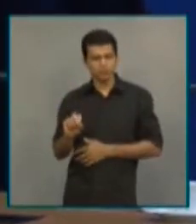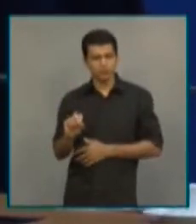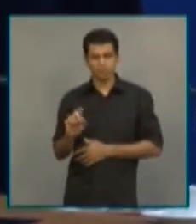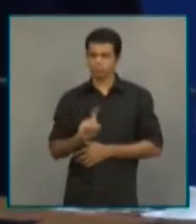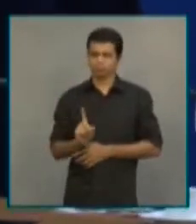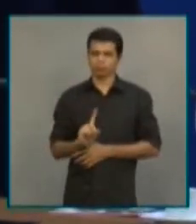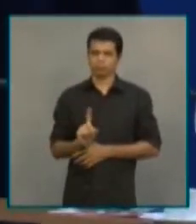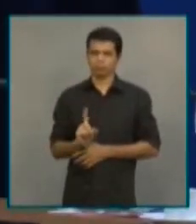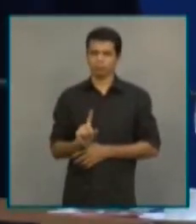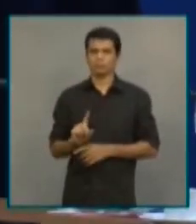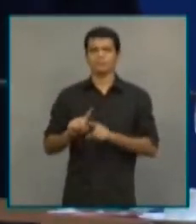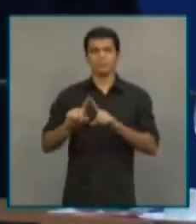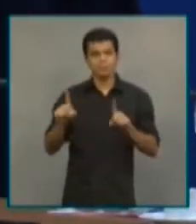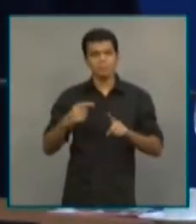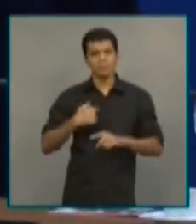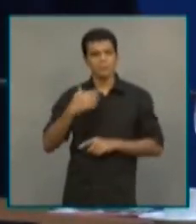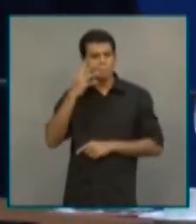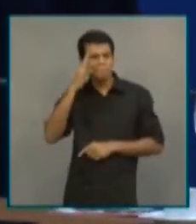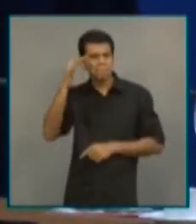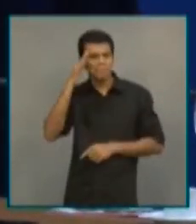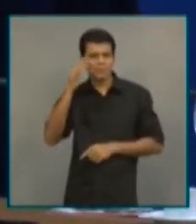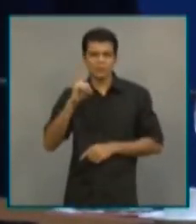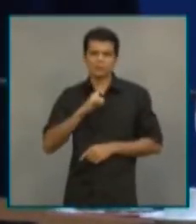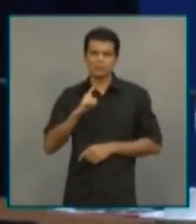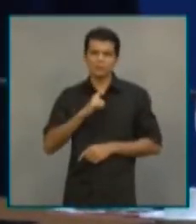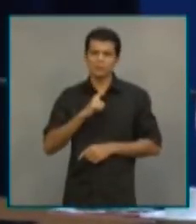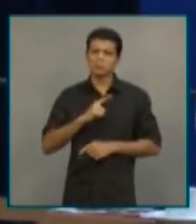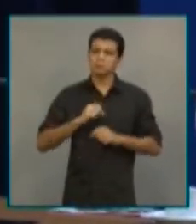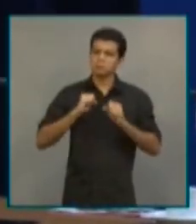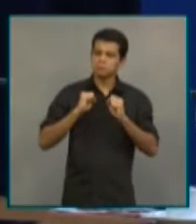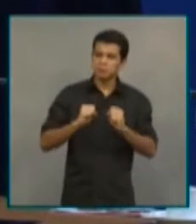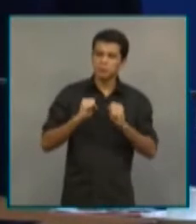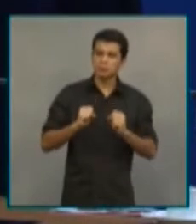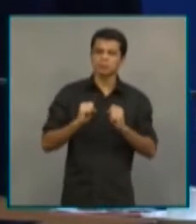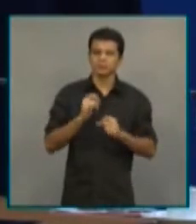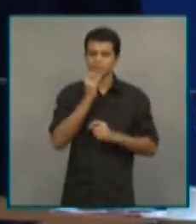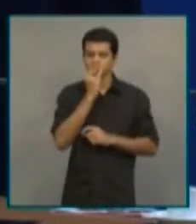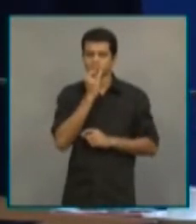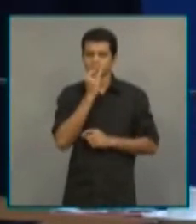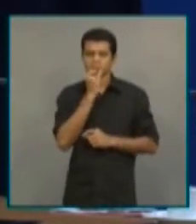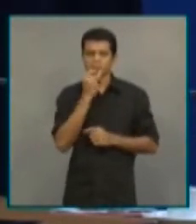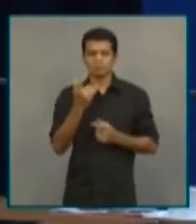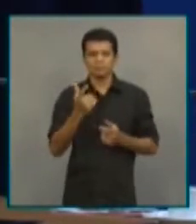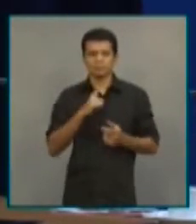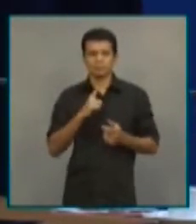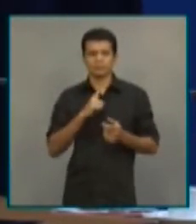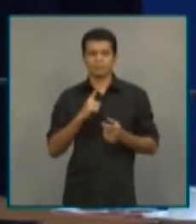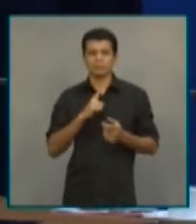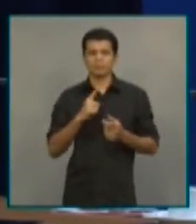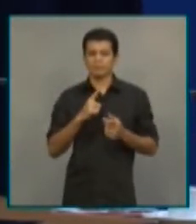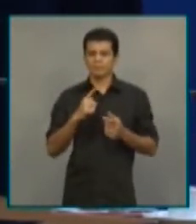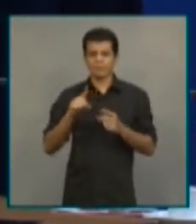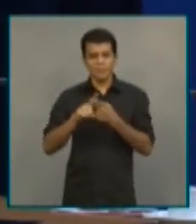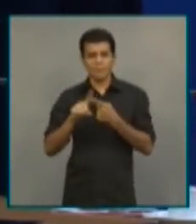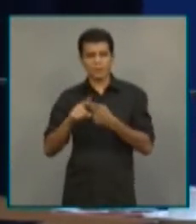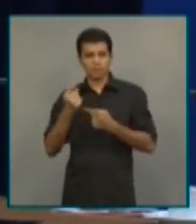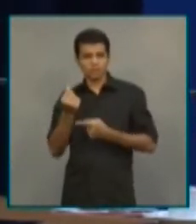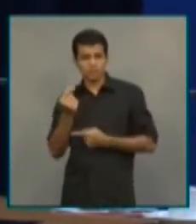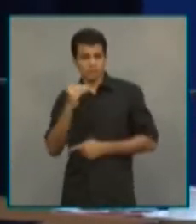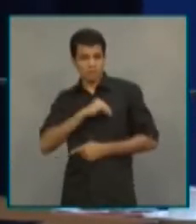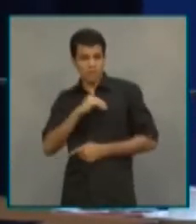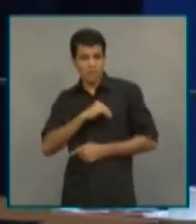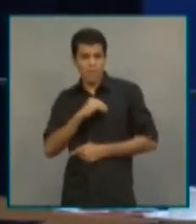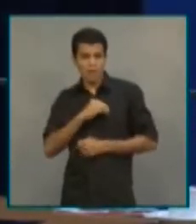pode sim se reunir e definir um piso mínimo compatível com a importância da advocacia e exigir o seu cumprimento por parte dos